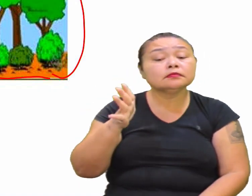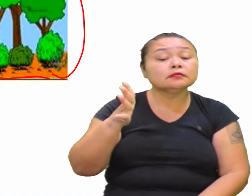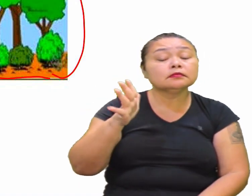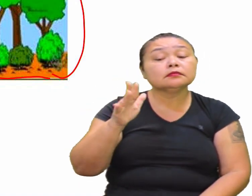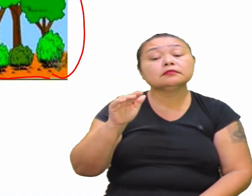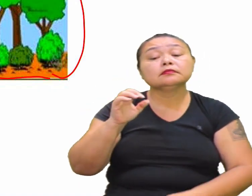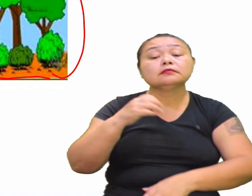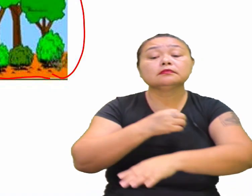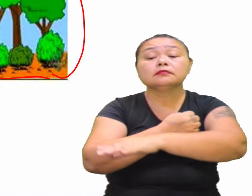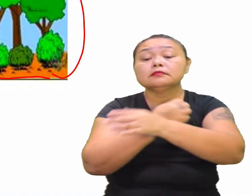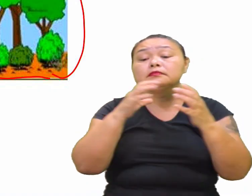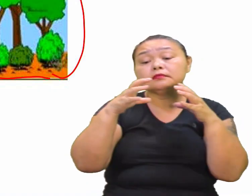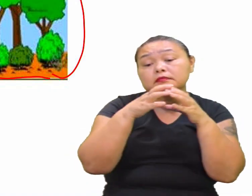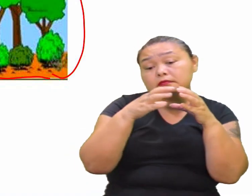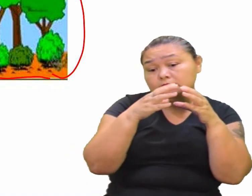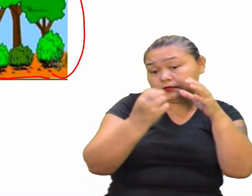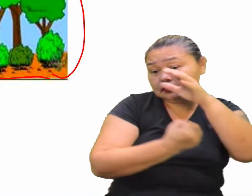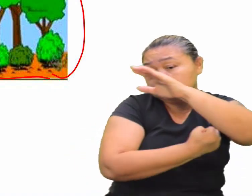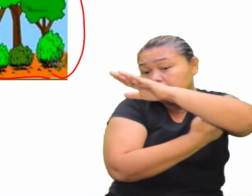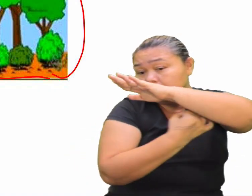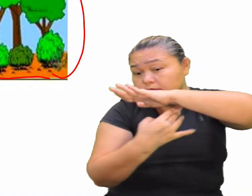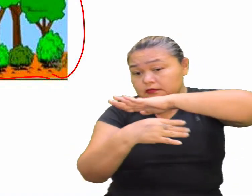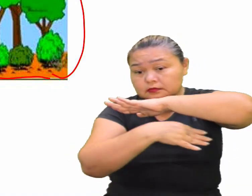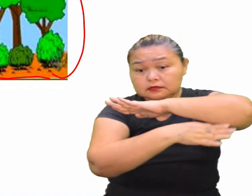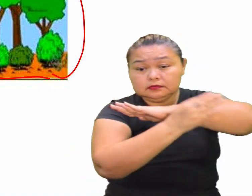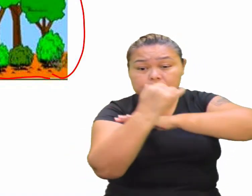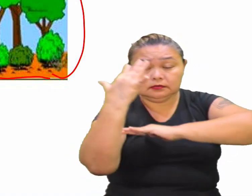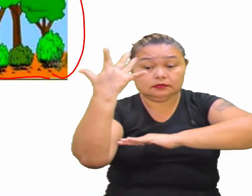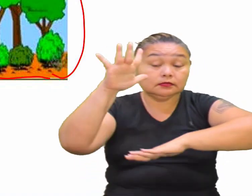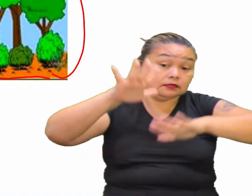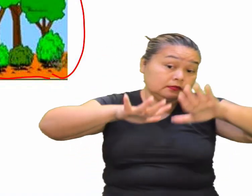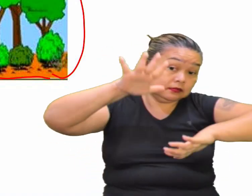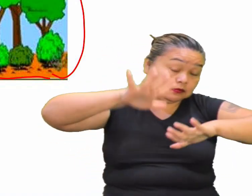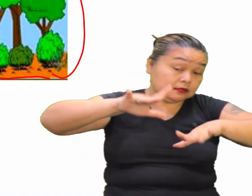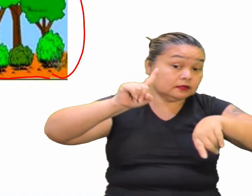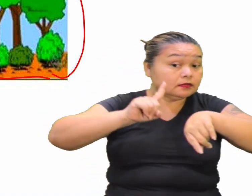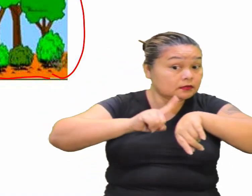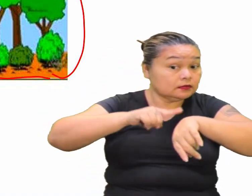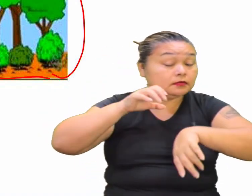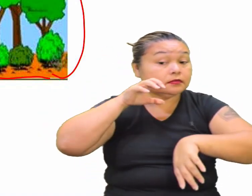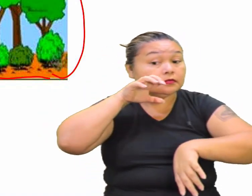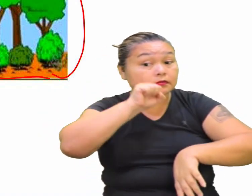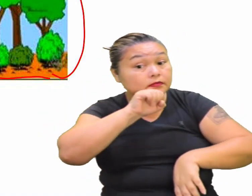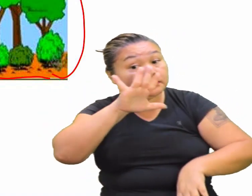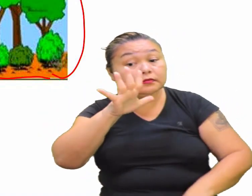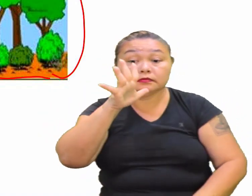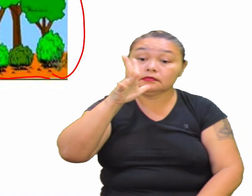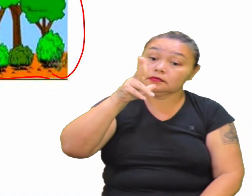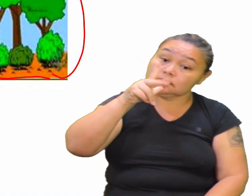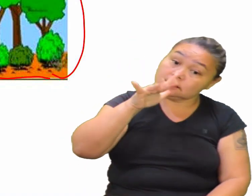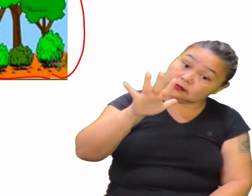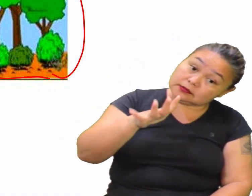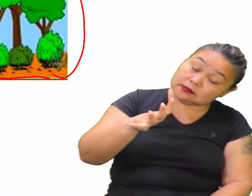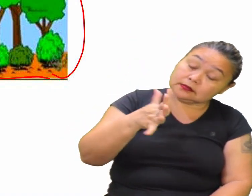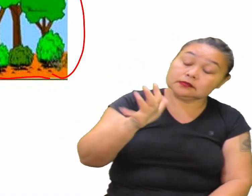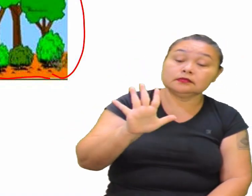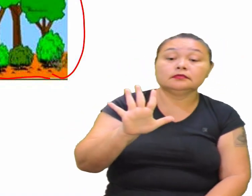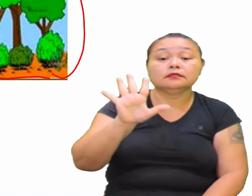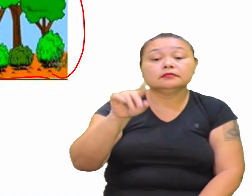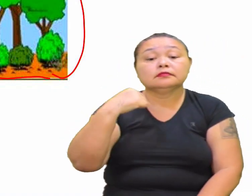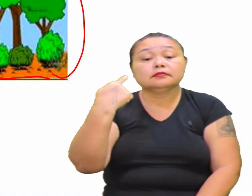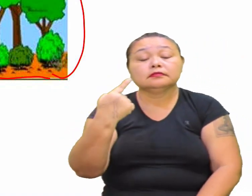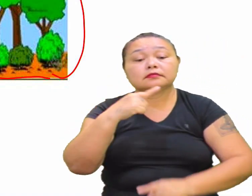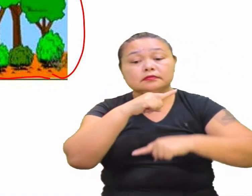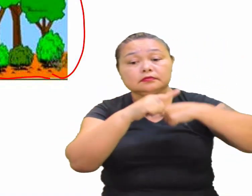determinados ecossistemas vai ser um pouco mais rápido, outros mais lento. Depende muito do que vai estar concentrado nesse solo. Né? É, mas aí a gente vai ver a questão